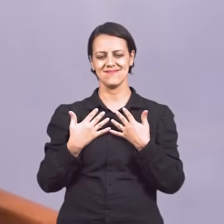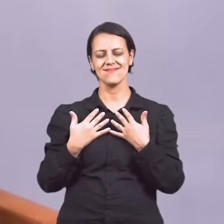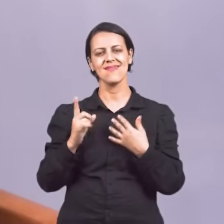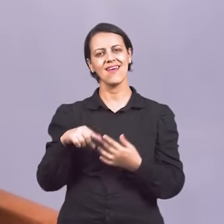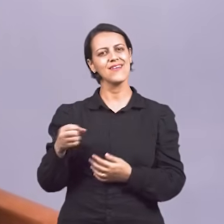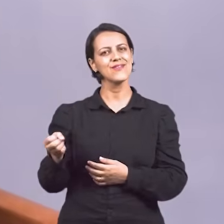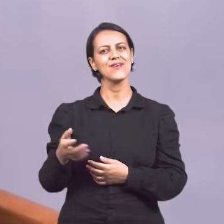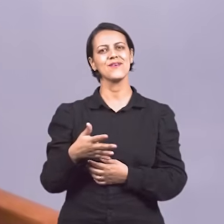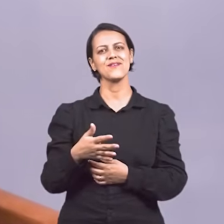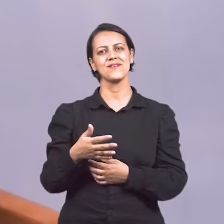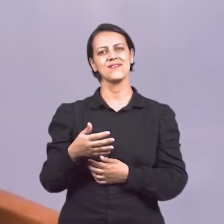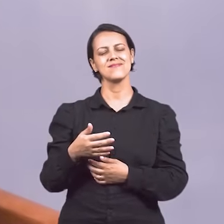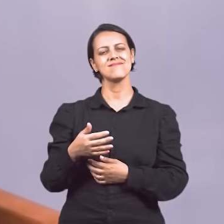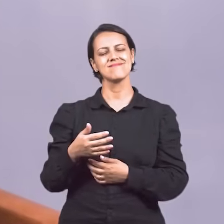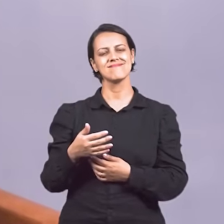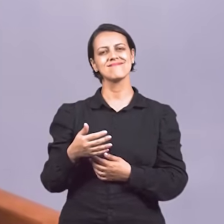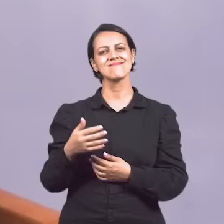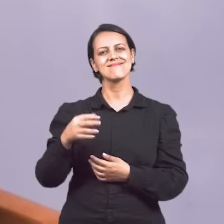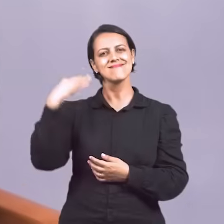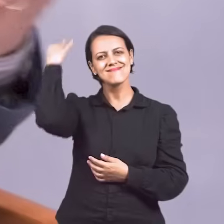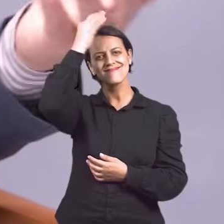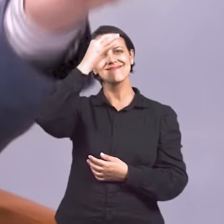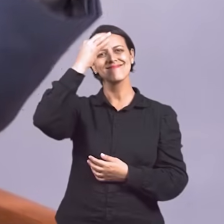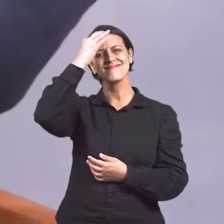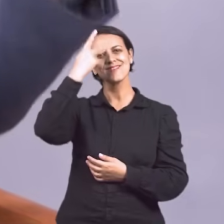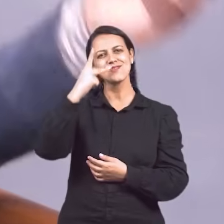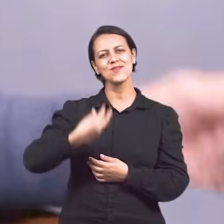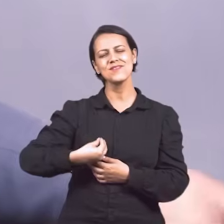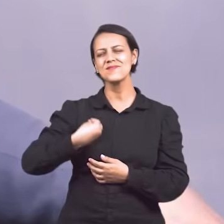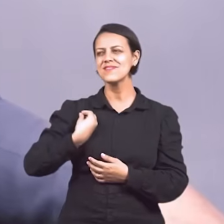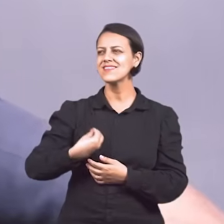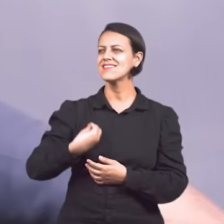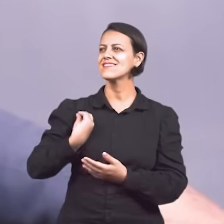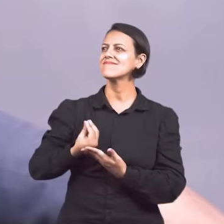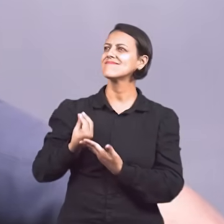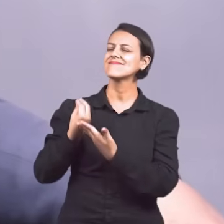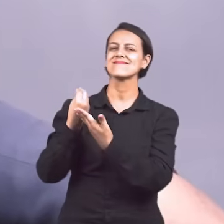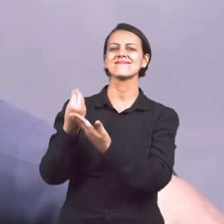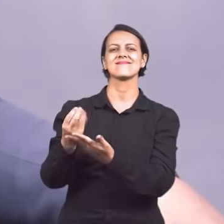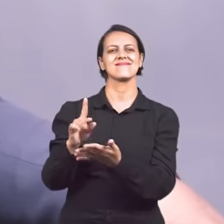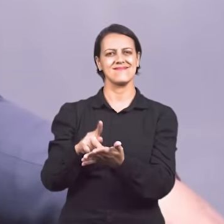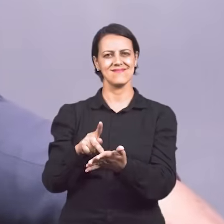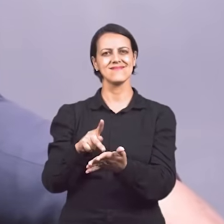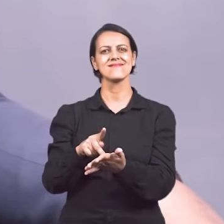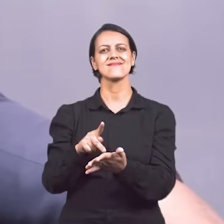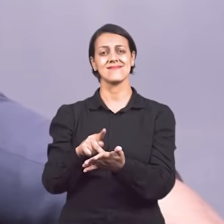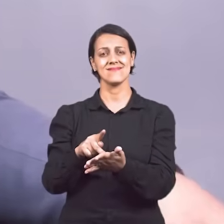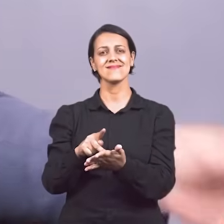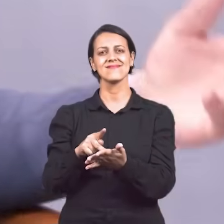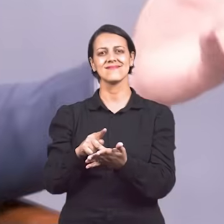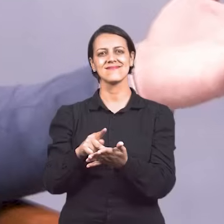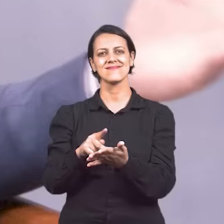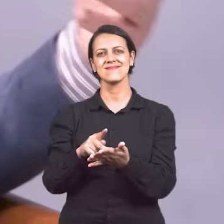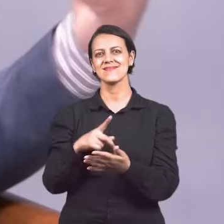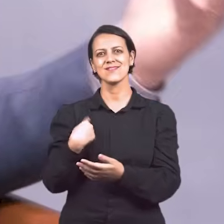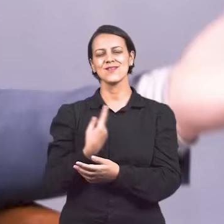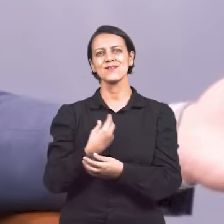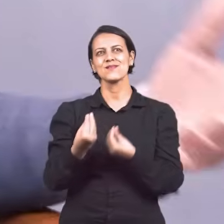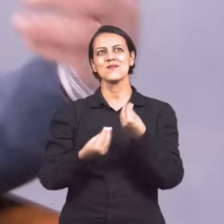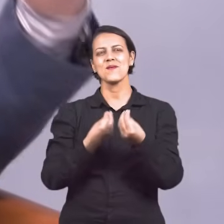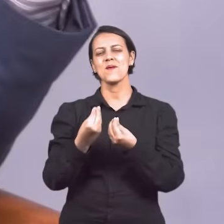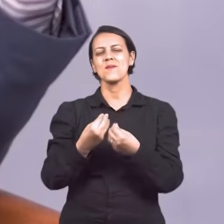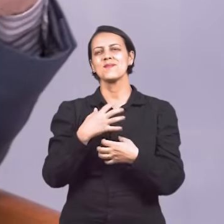azeite fresco. É aquele momento da sua entrega e realmente, diante das coisas do Senhor, não tem como, né? A gente se sente muito